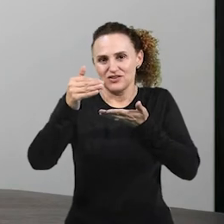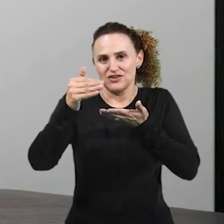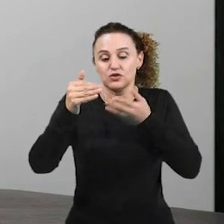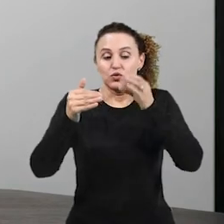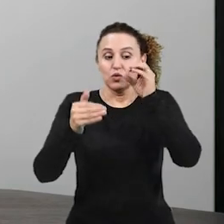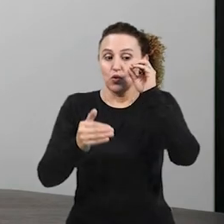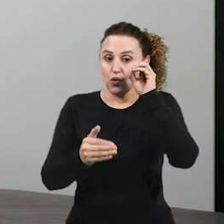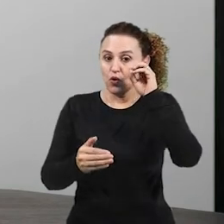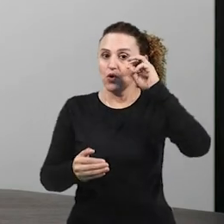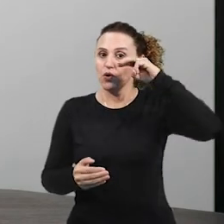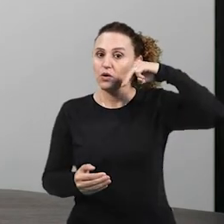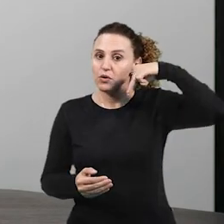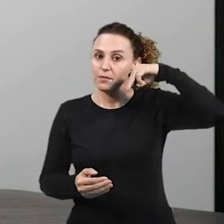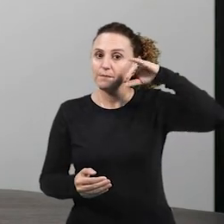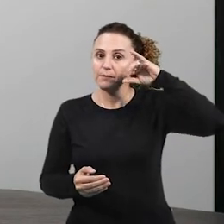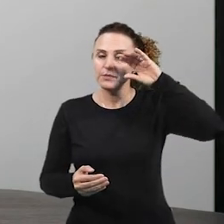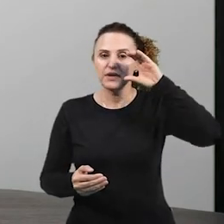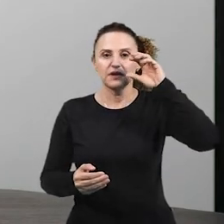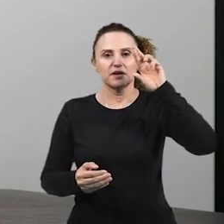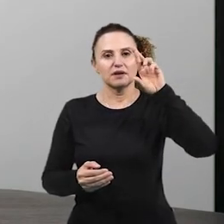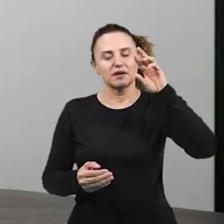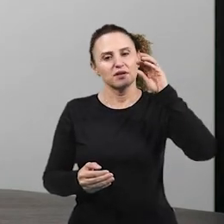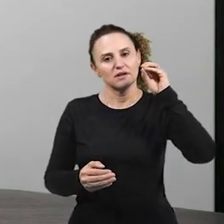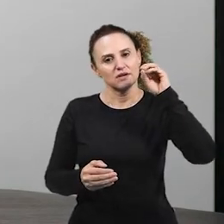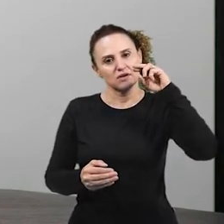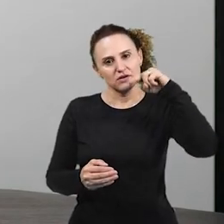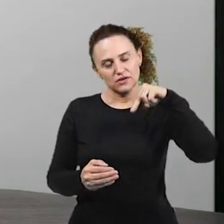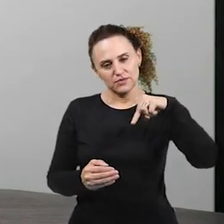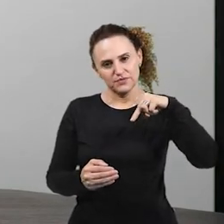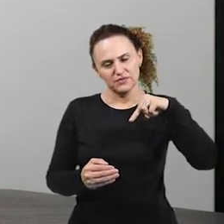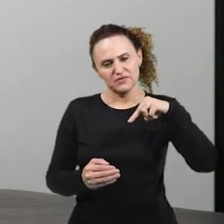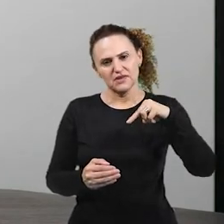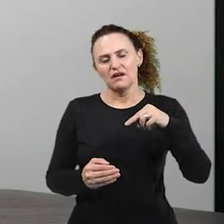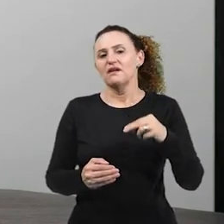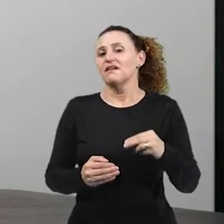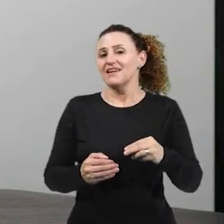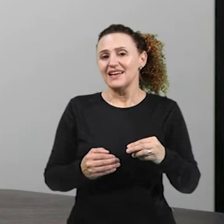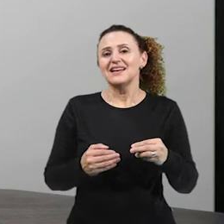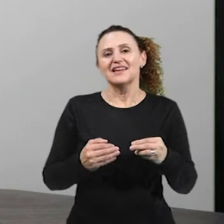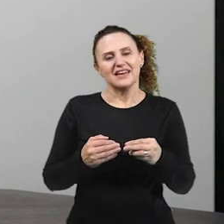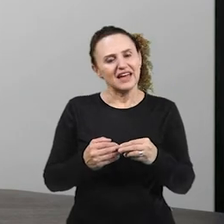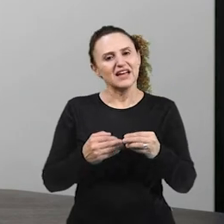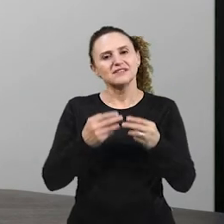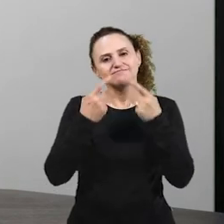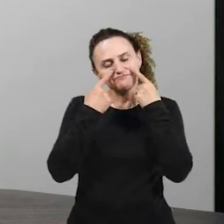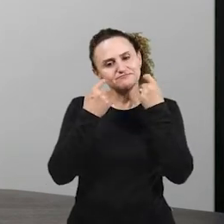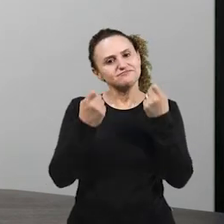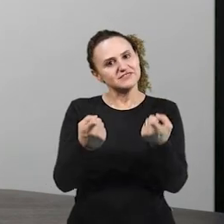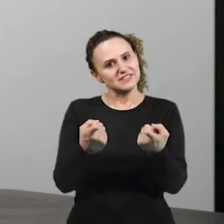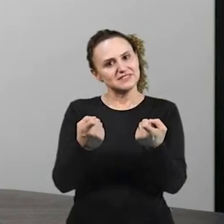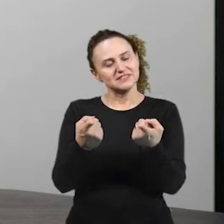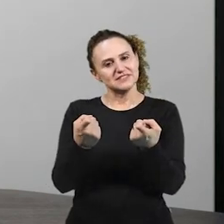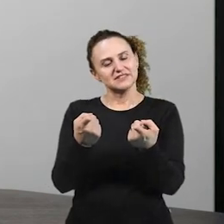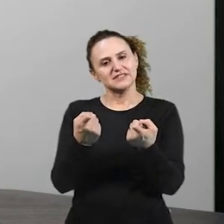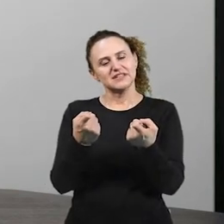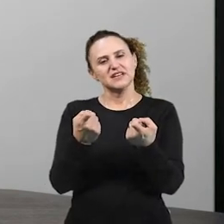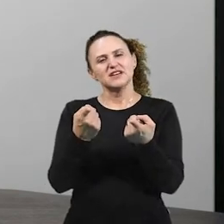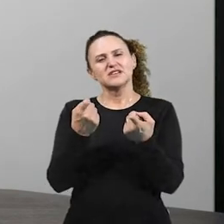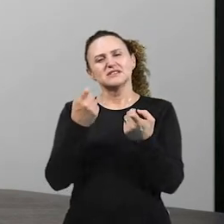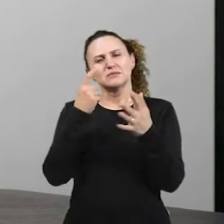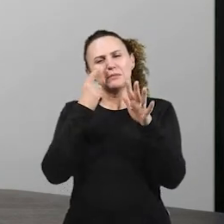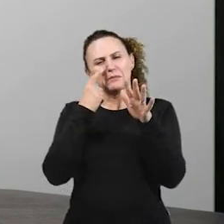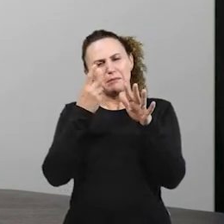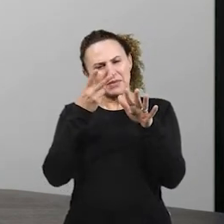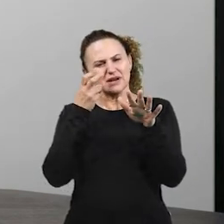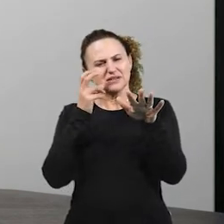então é um processo tão interessante que nas mídias nas redes sociais